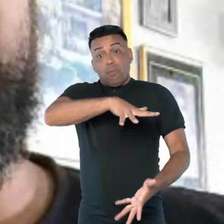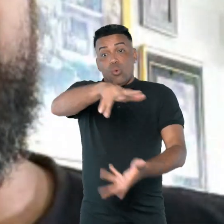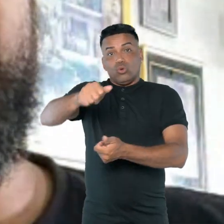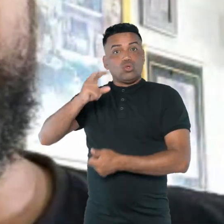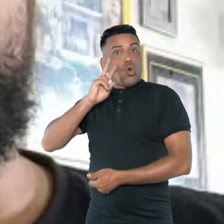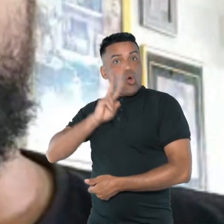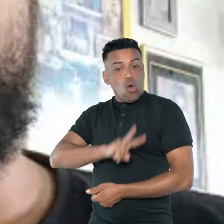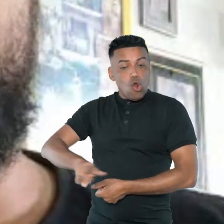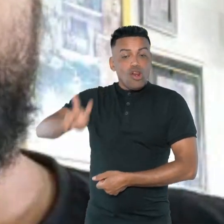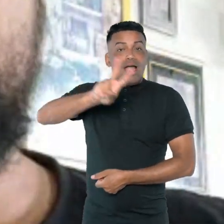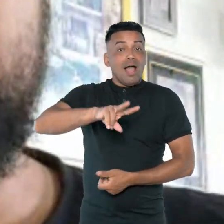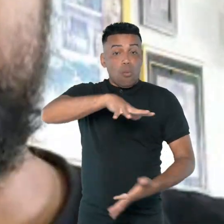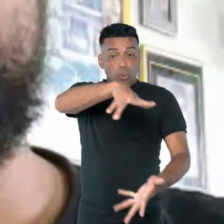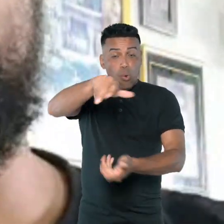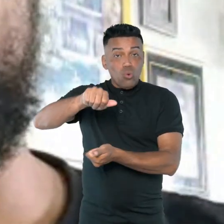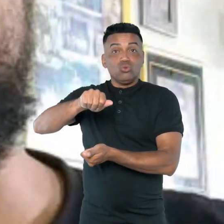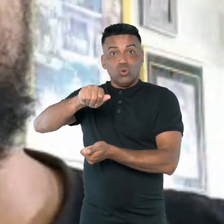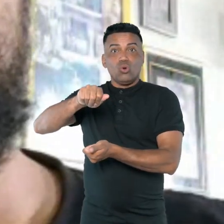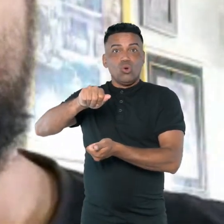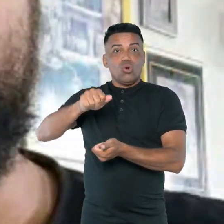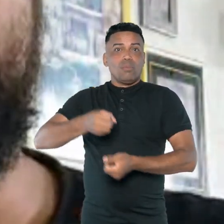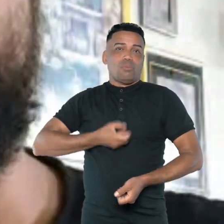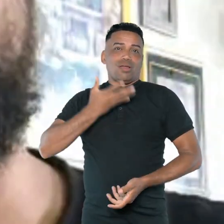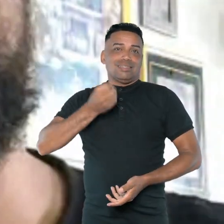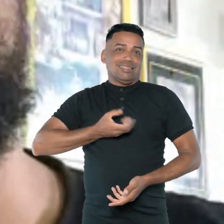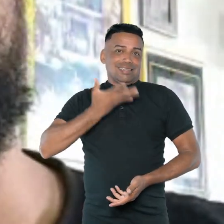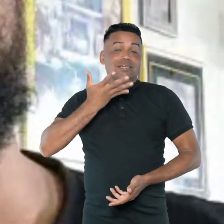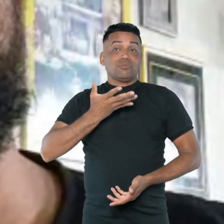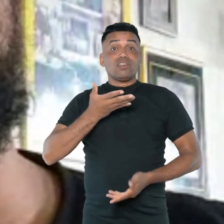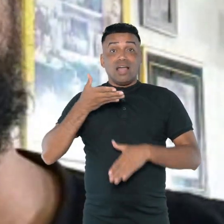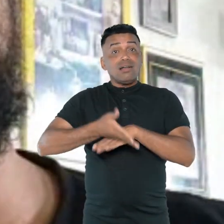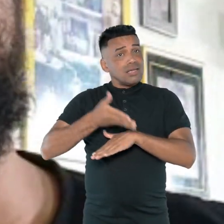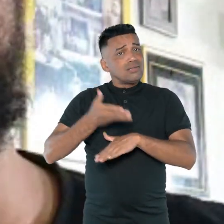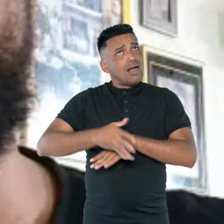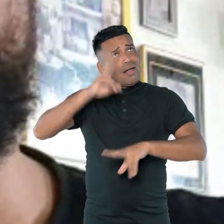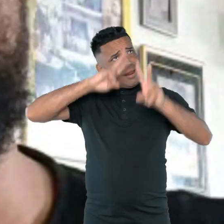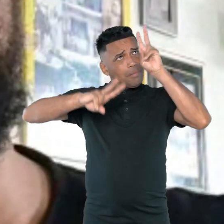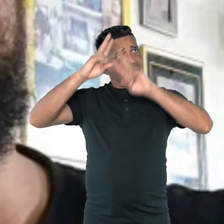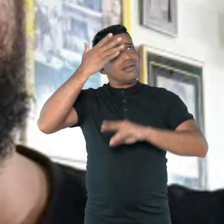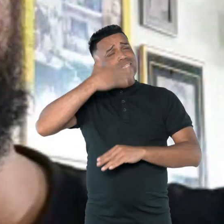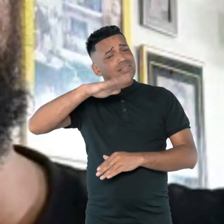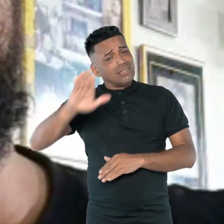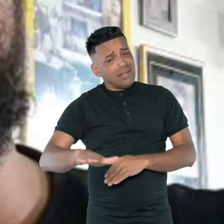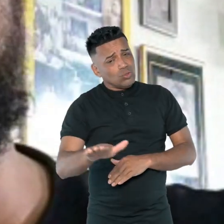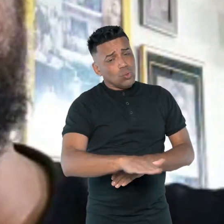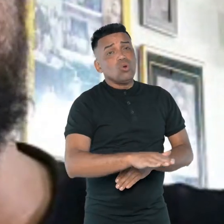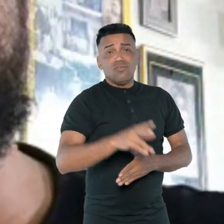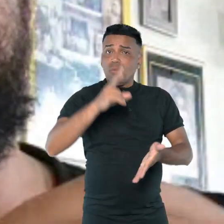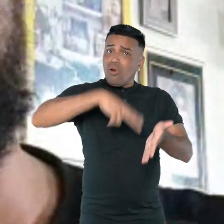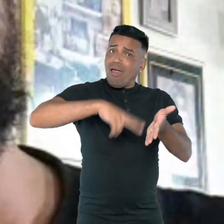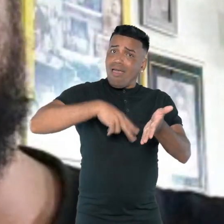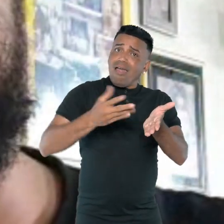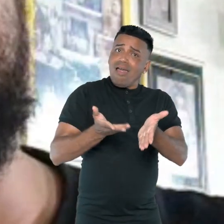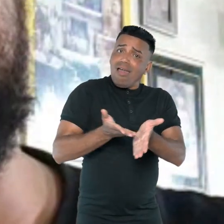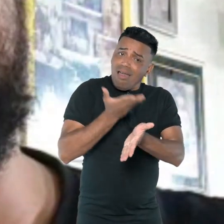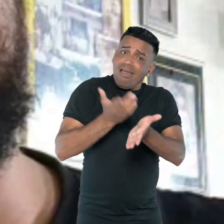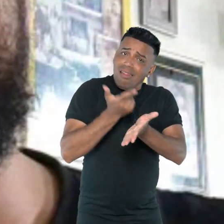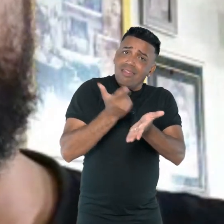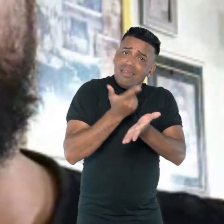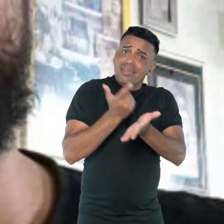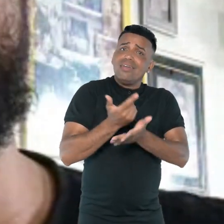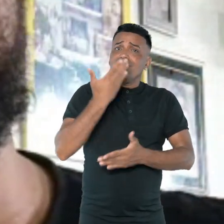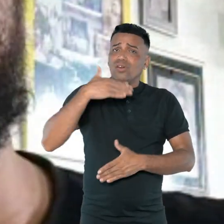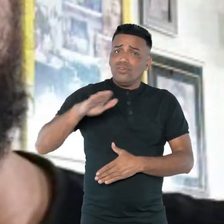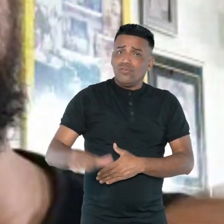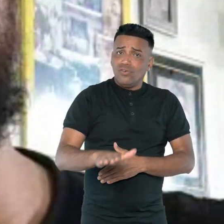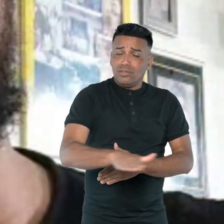poético e acessar essa criança. Vamos ler literatura infantil, gente. Não existe... todos nós fomos criança. E